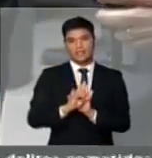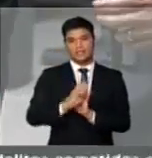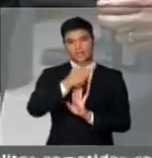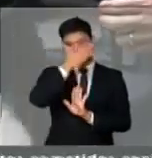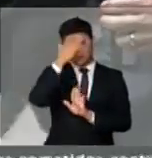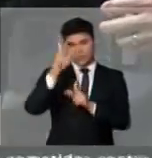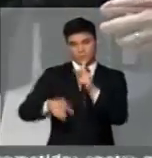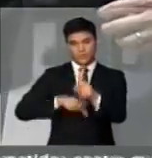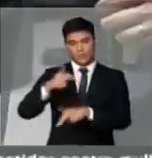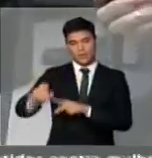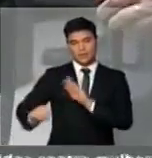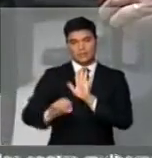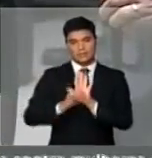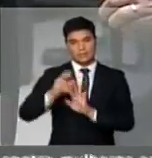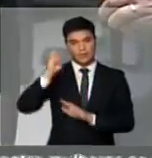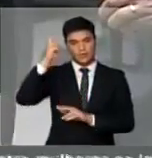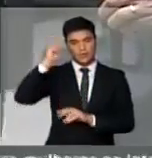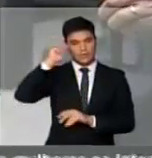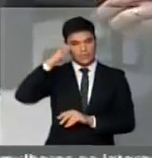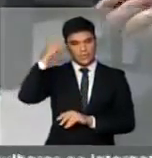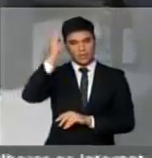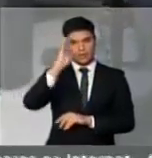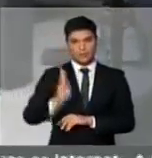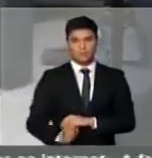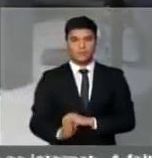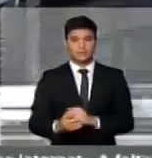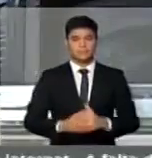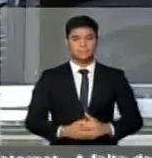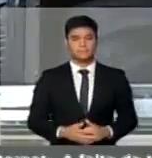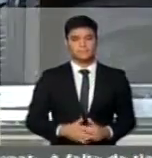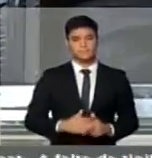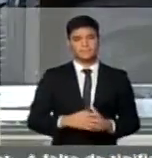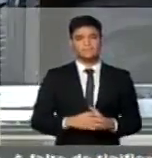povo negro nesse Brasil. Obrigado, deputado Ivan Valente. Só um minuto.